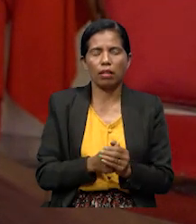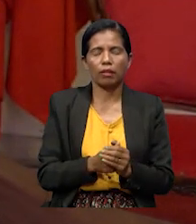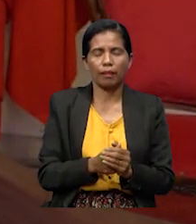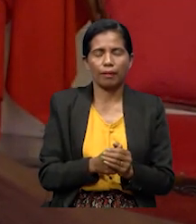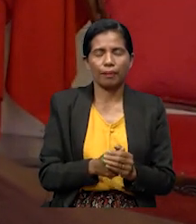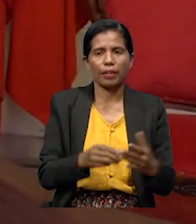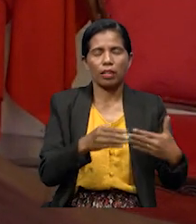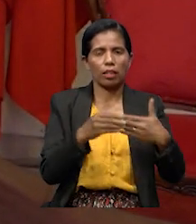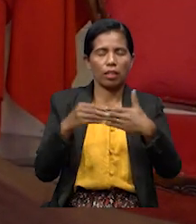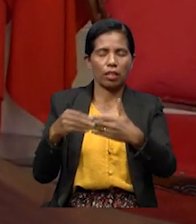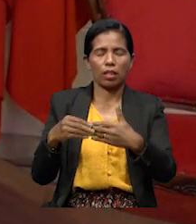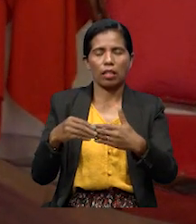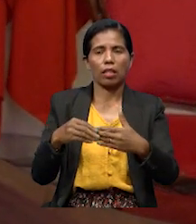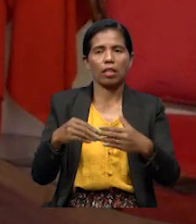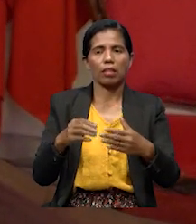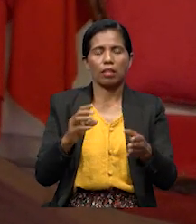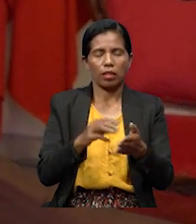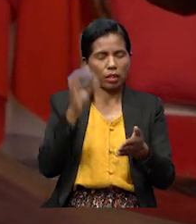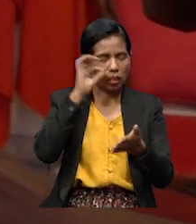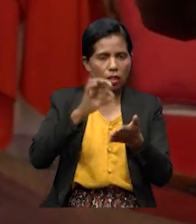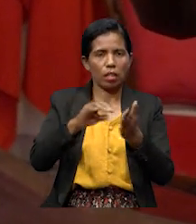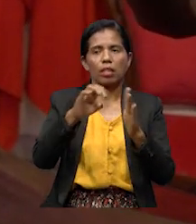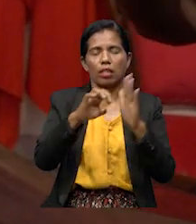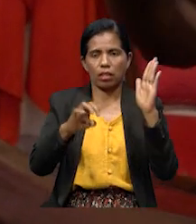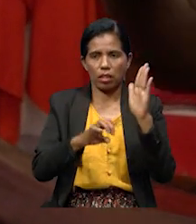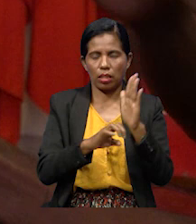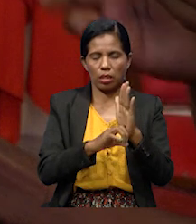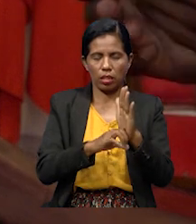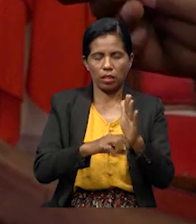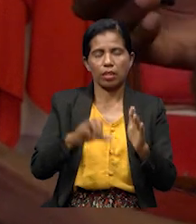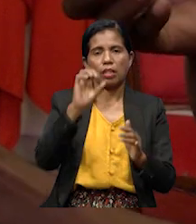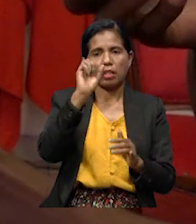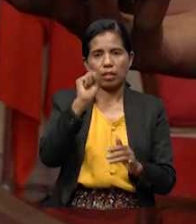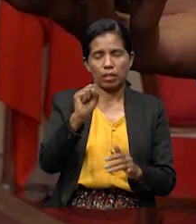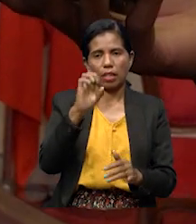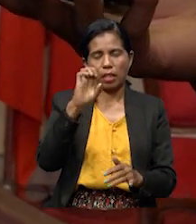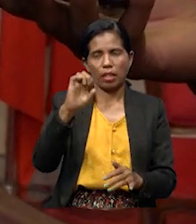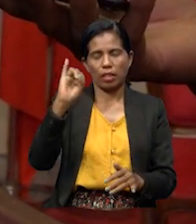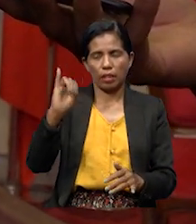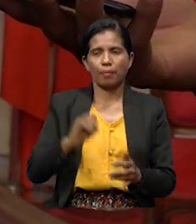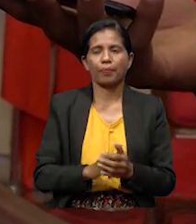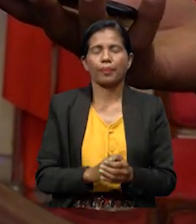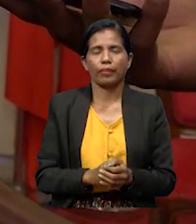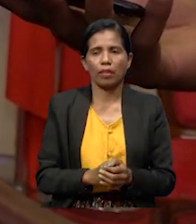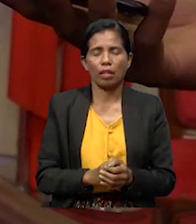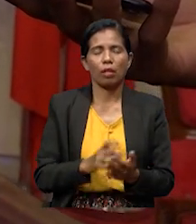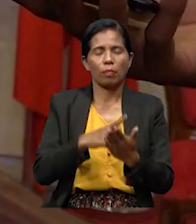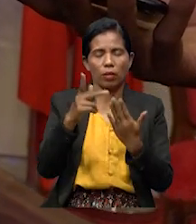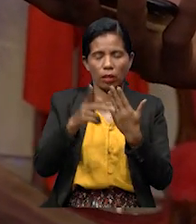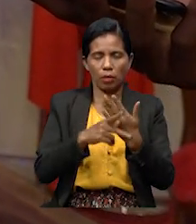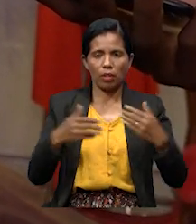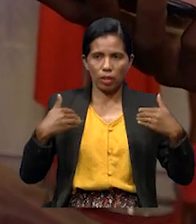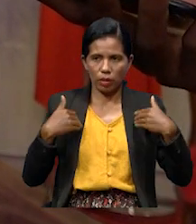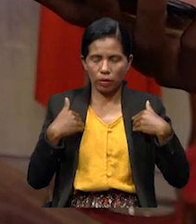maka iha ba maka secretário estado igualdade no inclusão programa nebe maka agora dadau iha ona